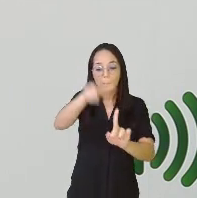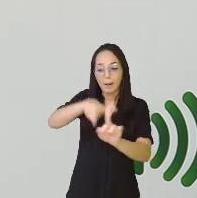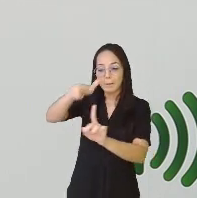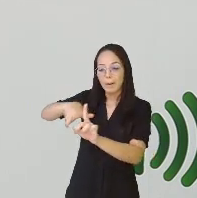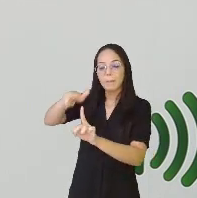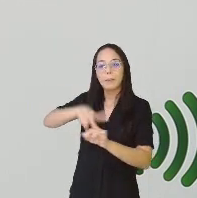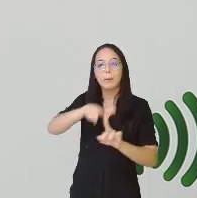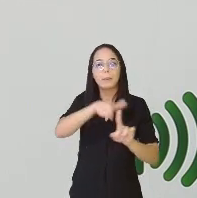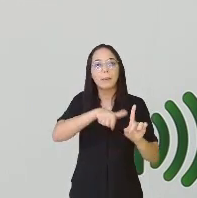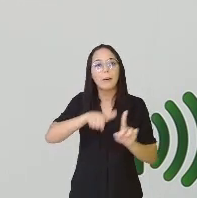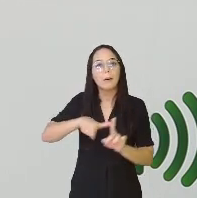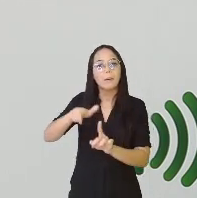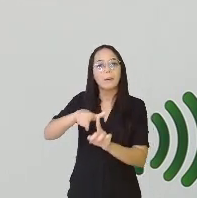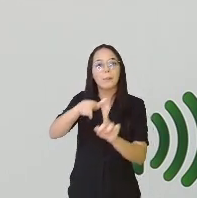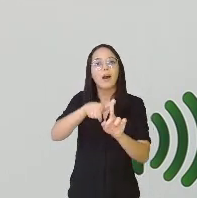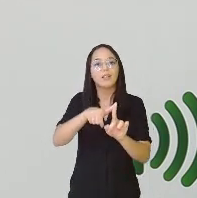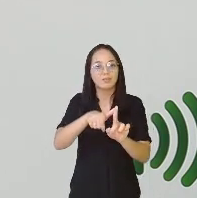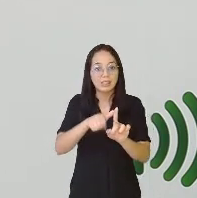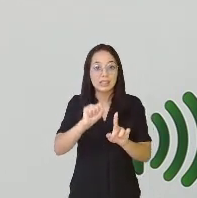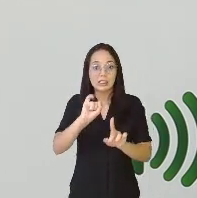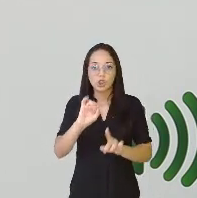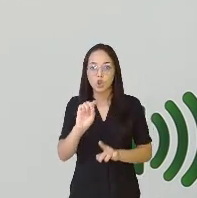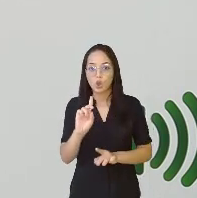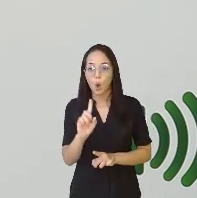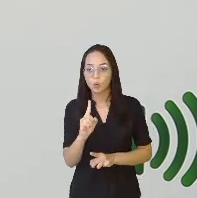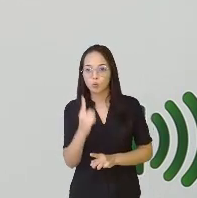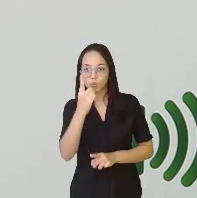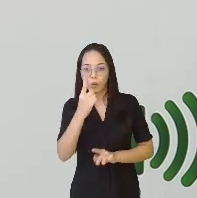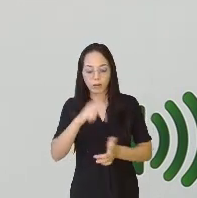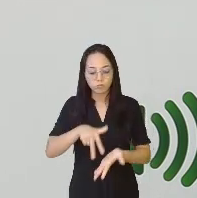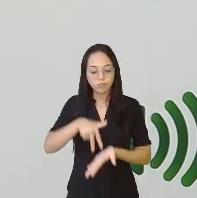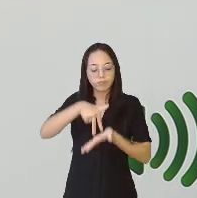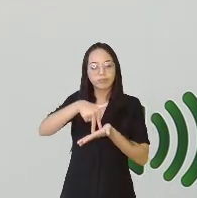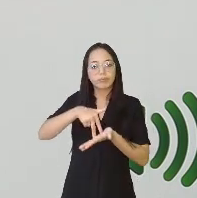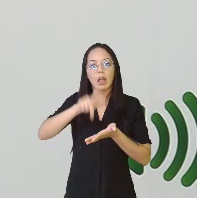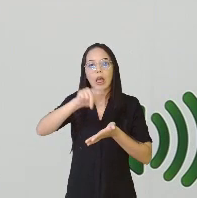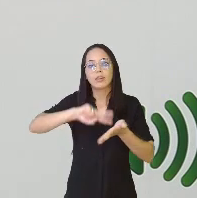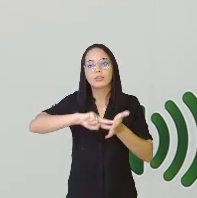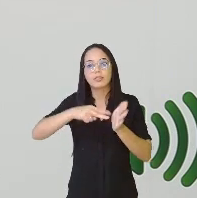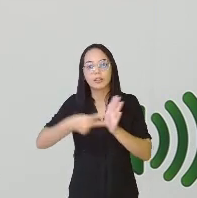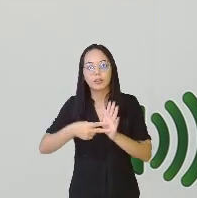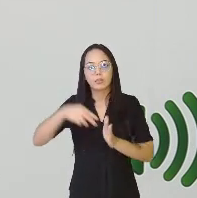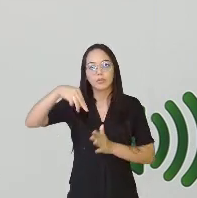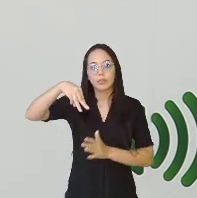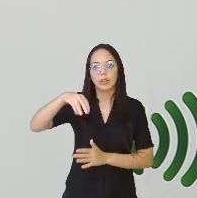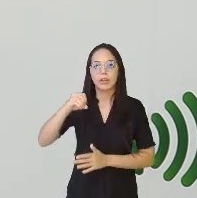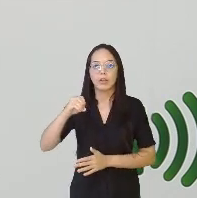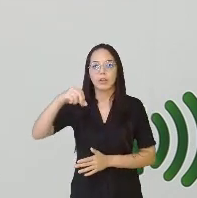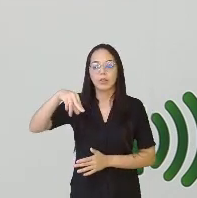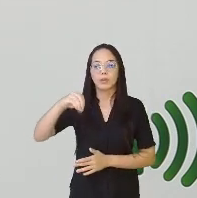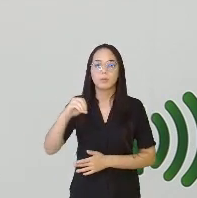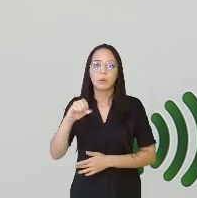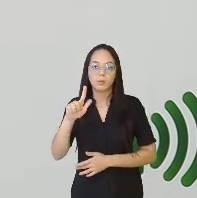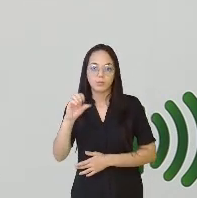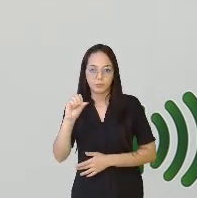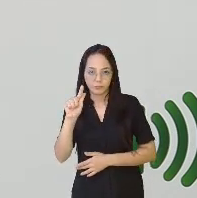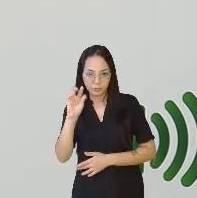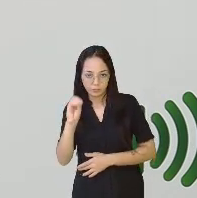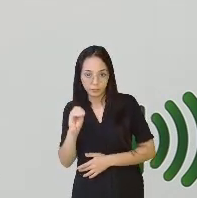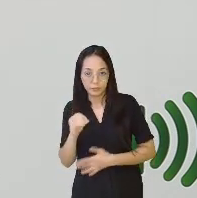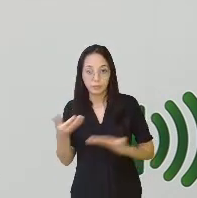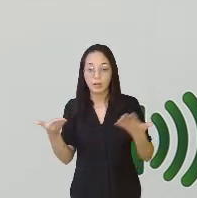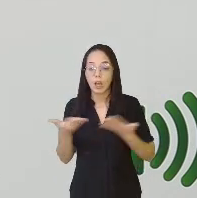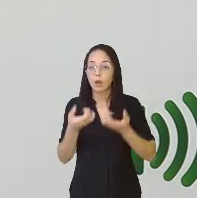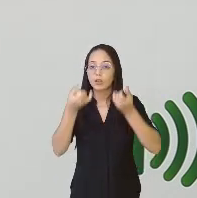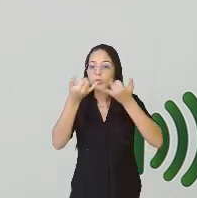Se fosse apenas uma, seria um monólogo. Muito bem, estou vendo que você está muito atento. Vamos